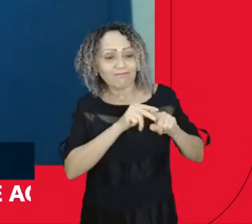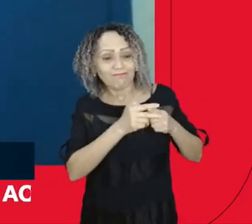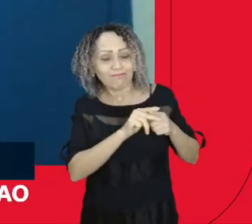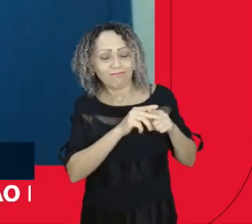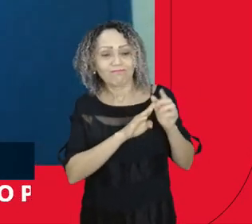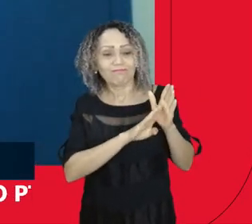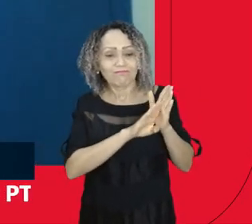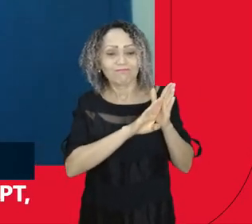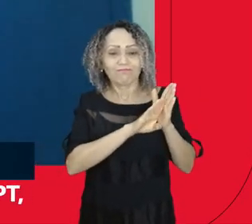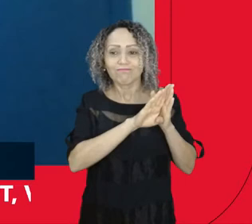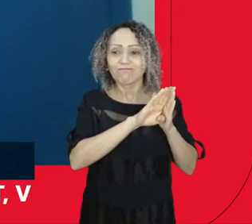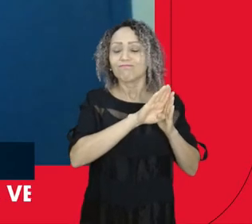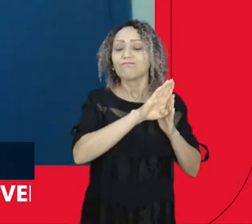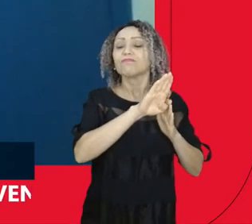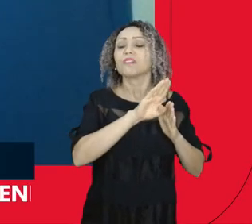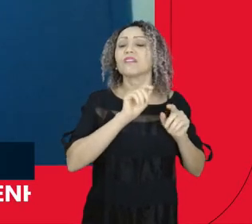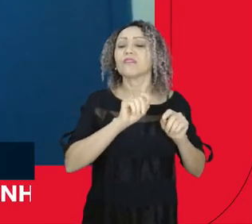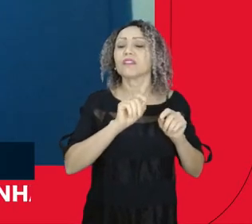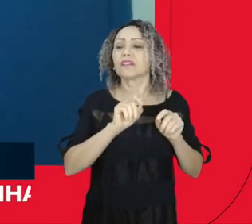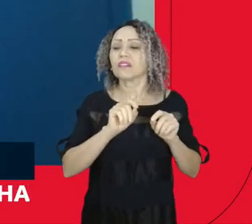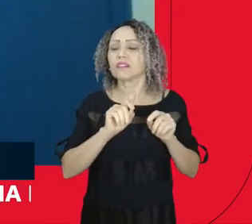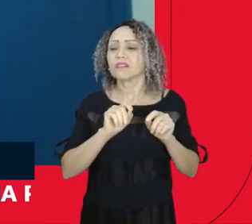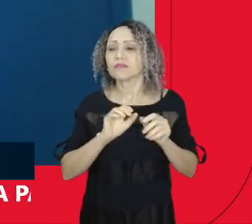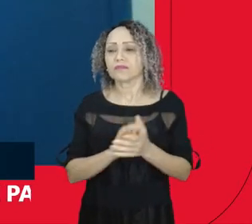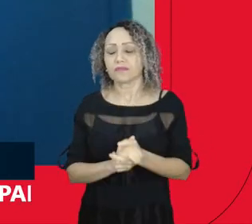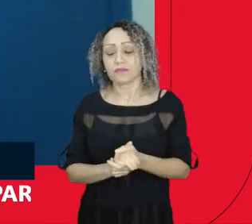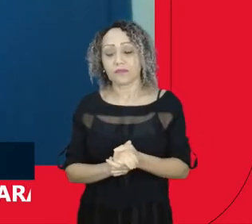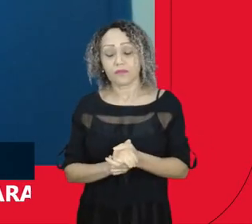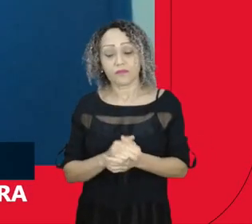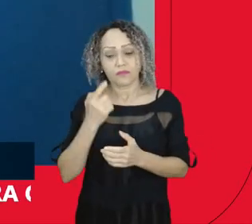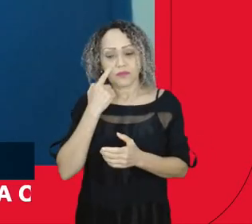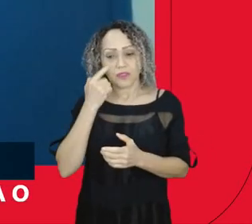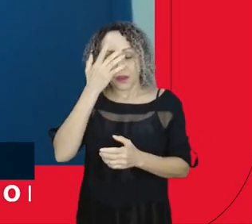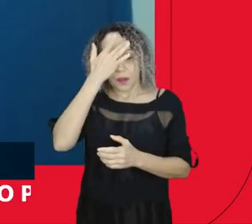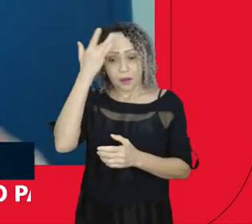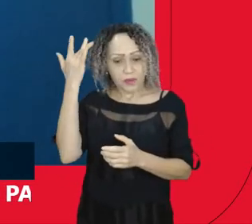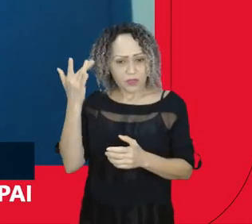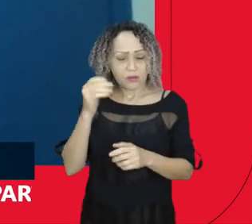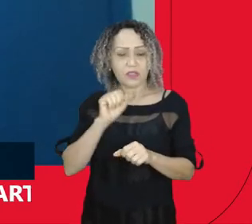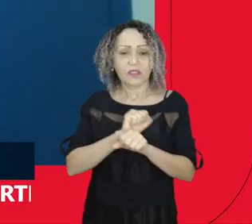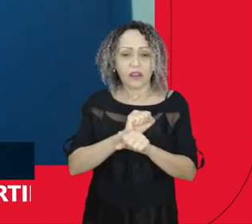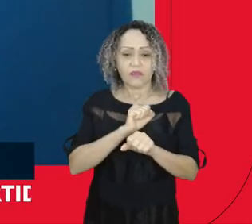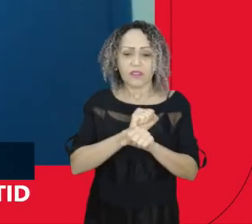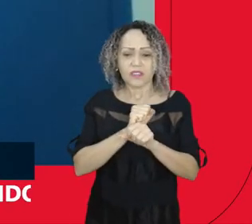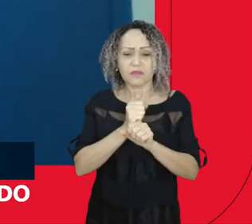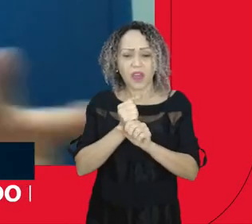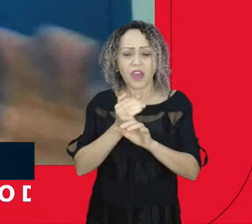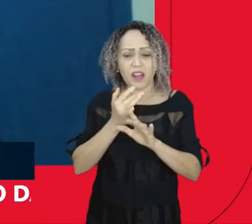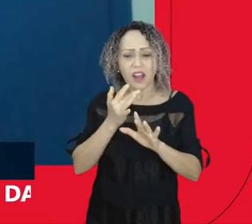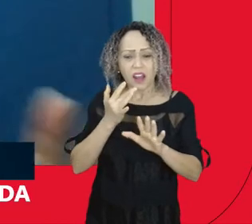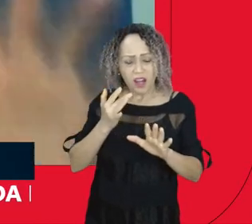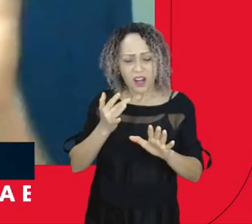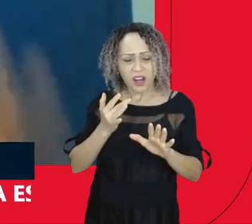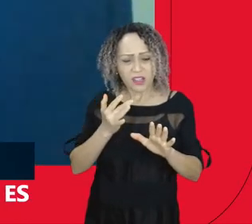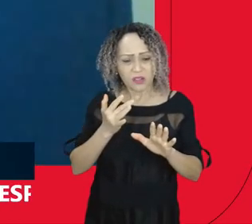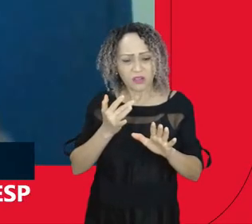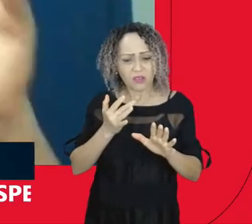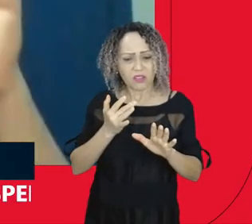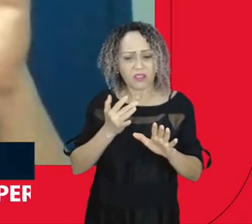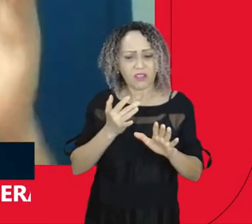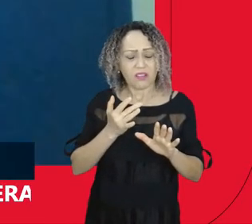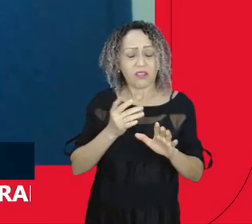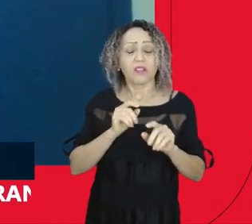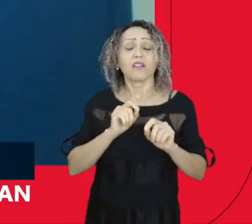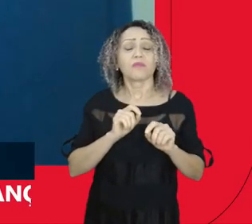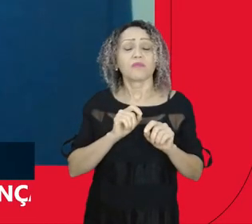colocar quem tinha direito, né, e que estava na fila, para dentro. Então, ele podia ter feito tudo isso já